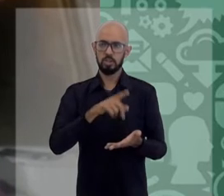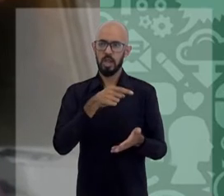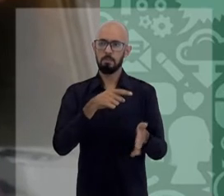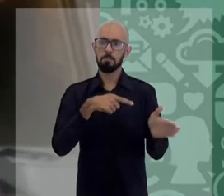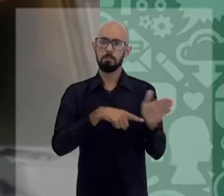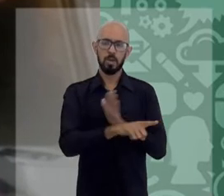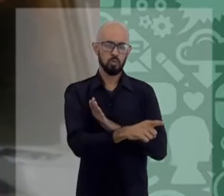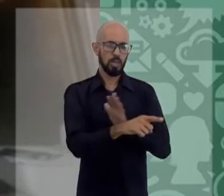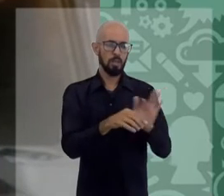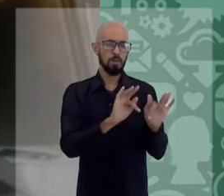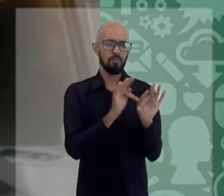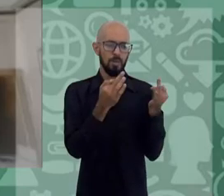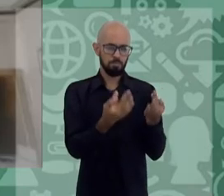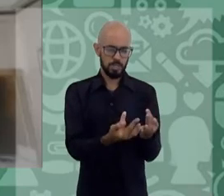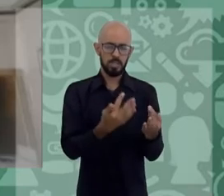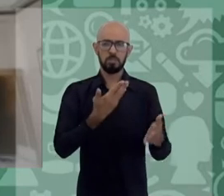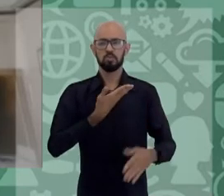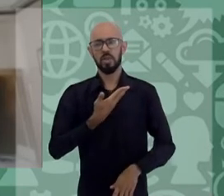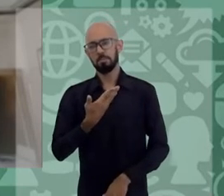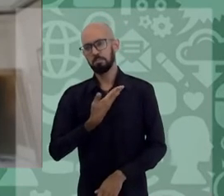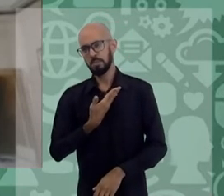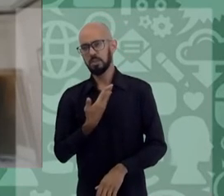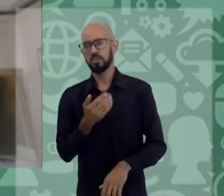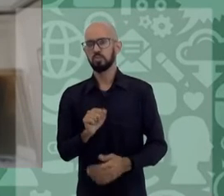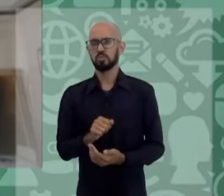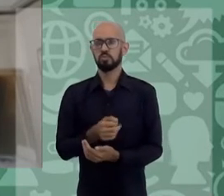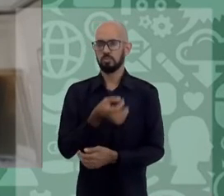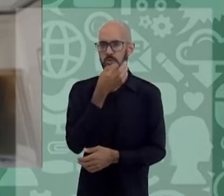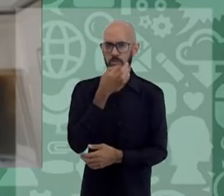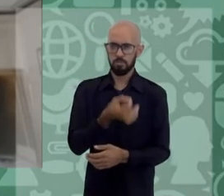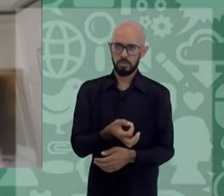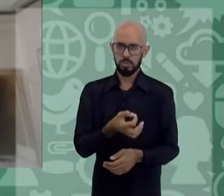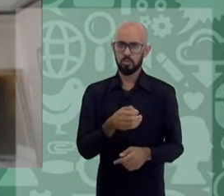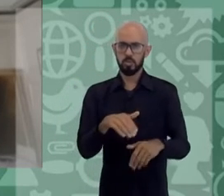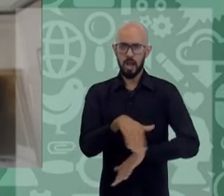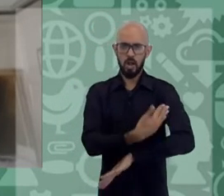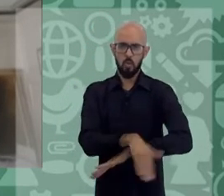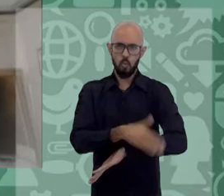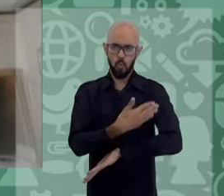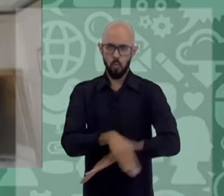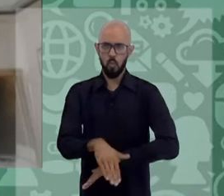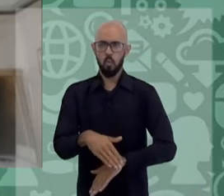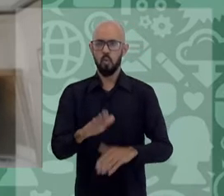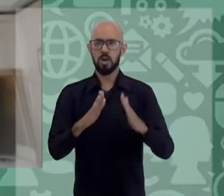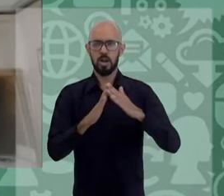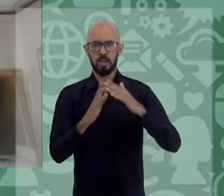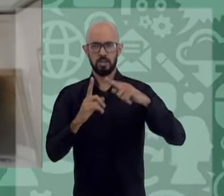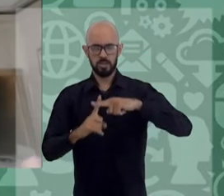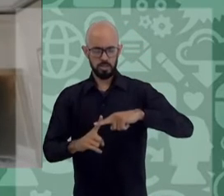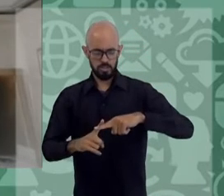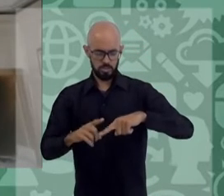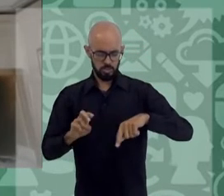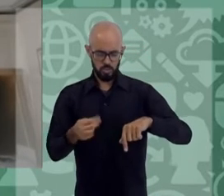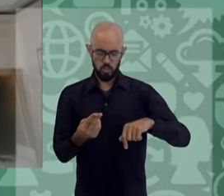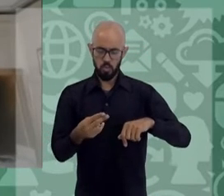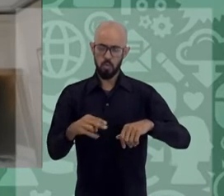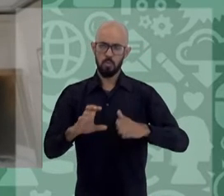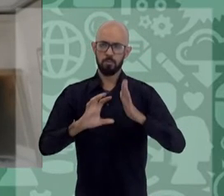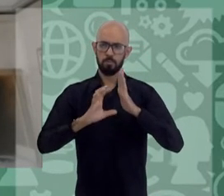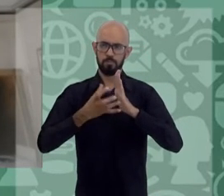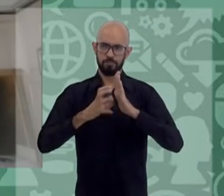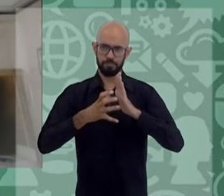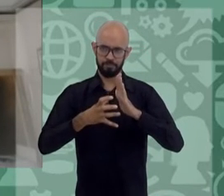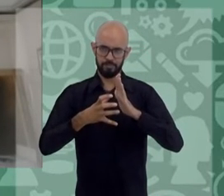é o debate com os pares. É o debate na família, é o debate com os amigos, é o debate no, na rua, na